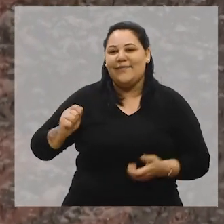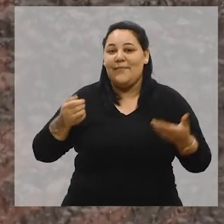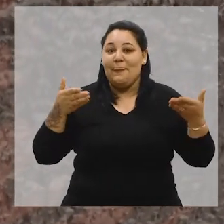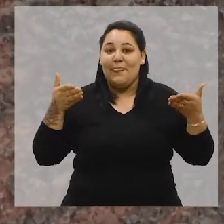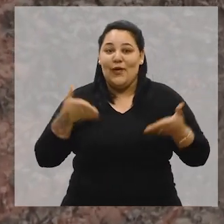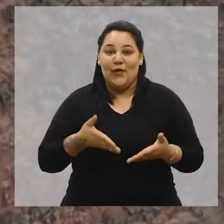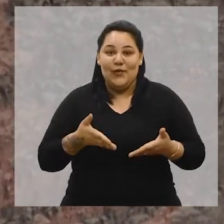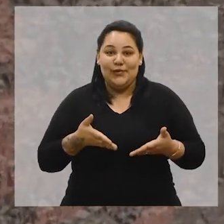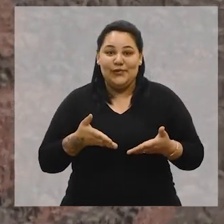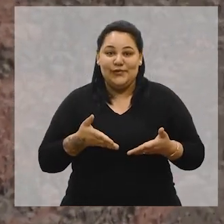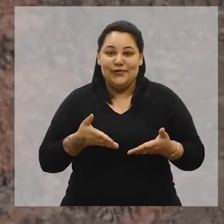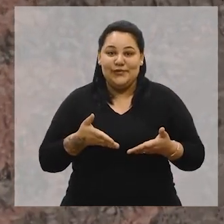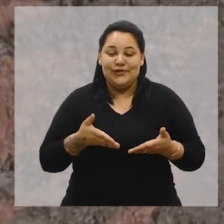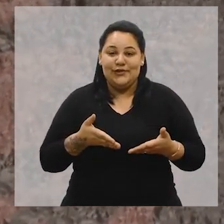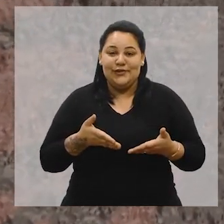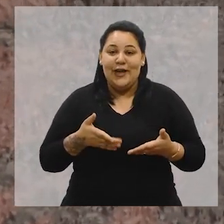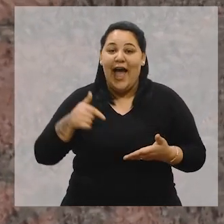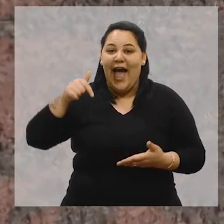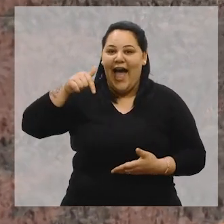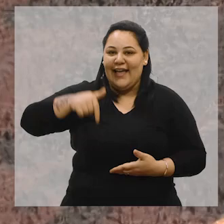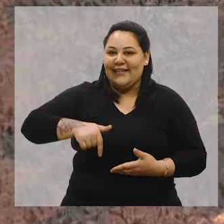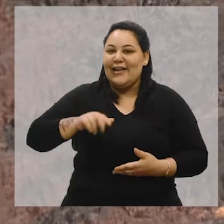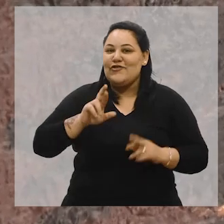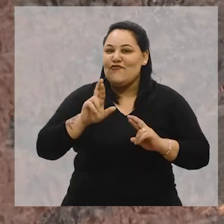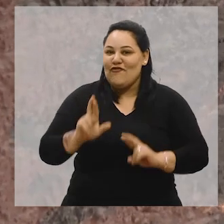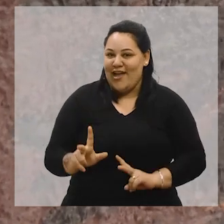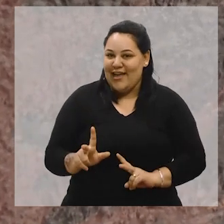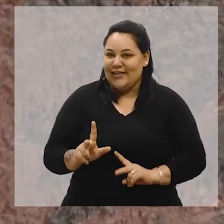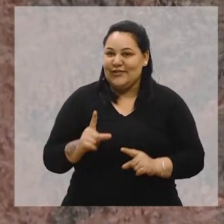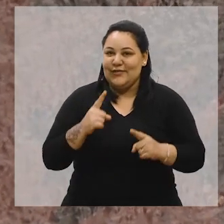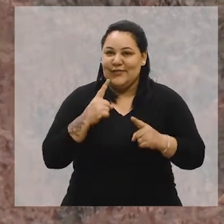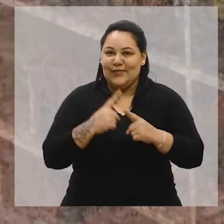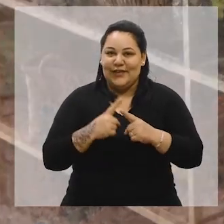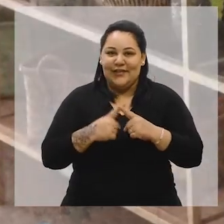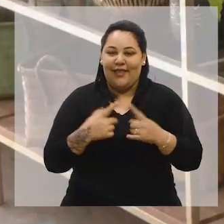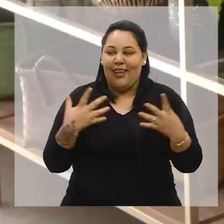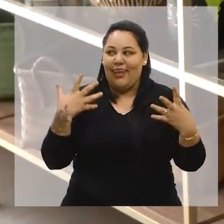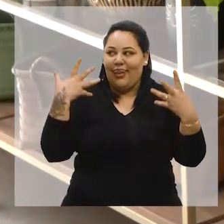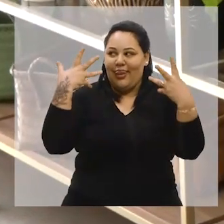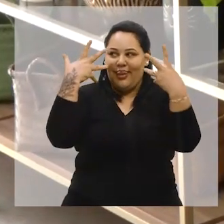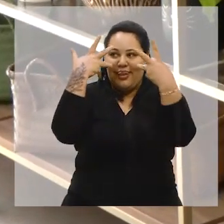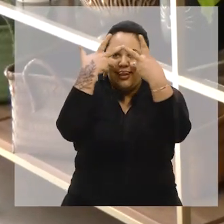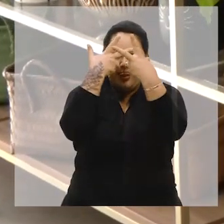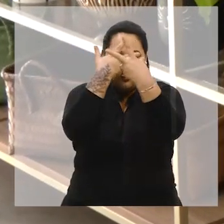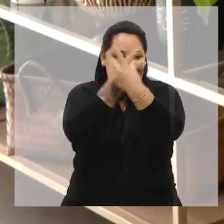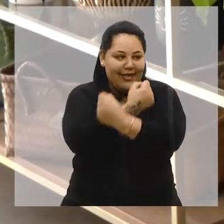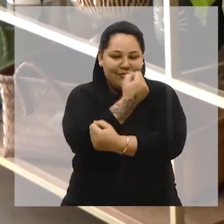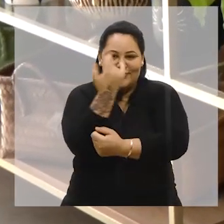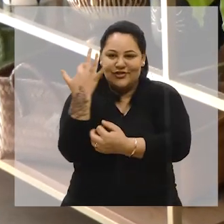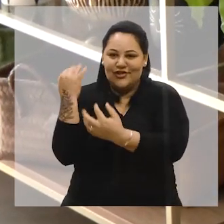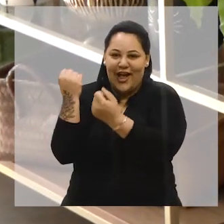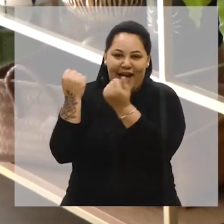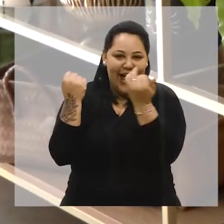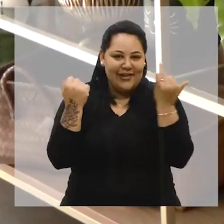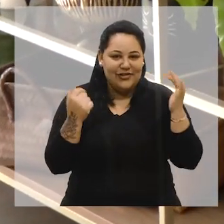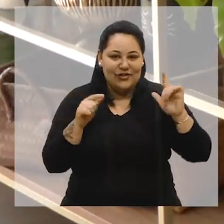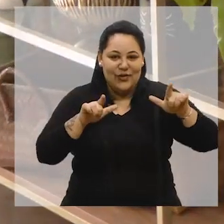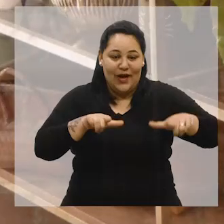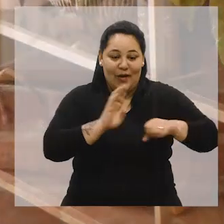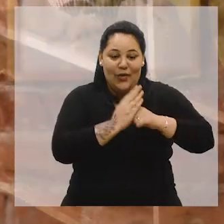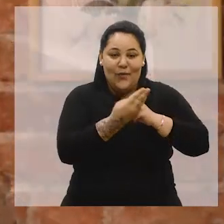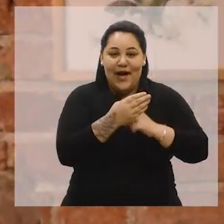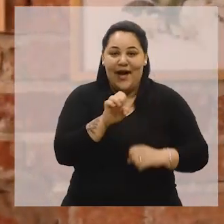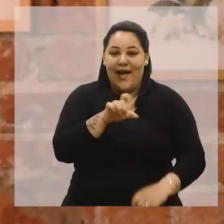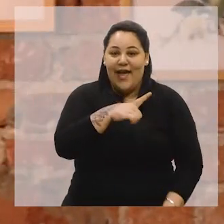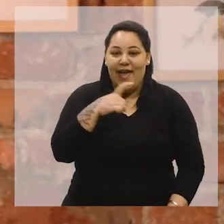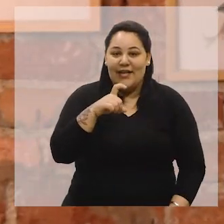hoje o Entre Elas está diferente. Estamos no lindo jardim do Estúdio Botânica, aqui no bairro